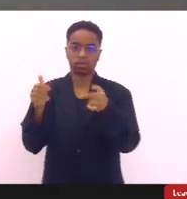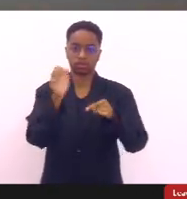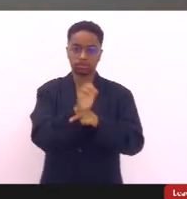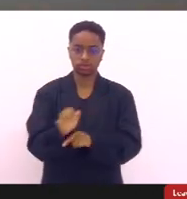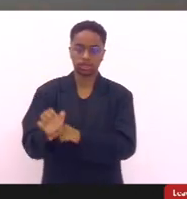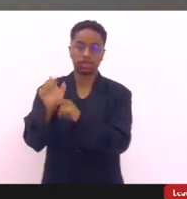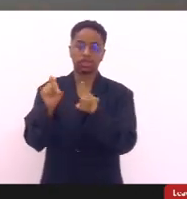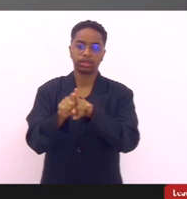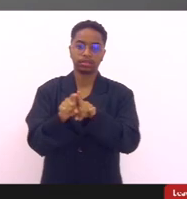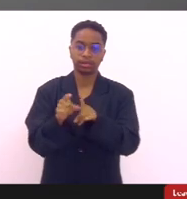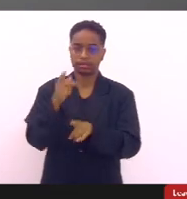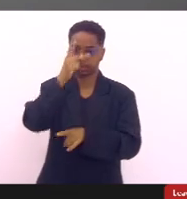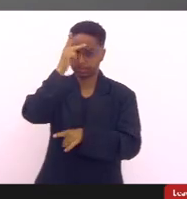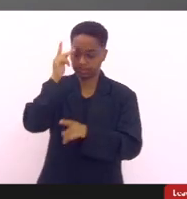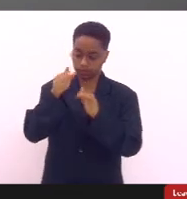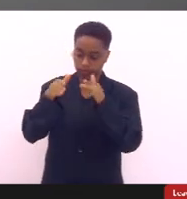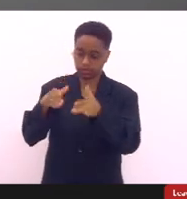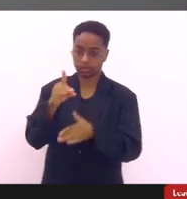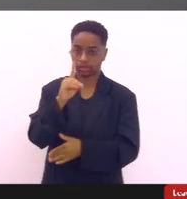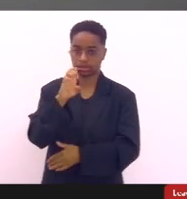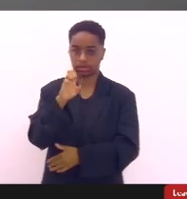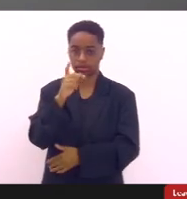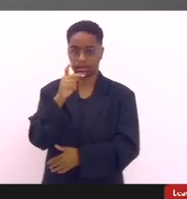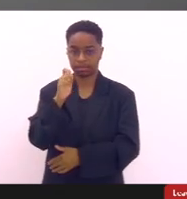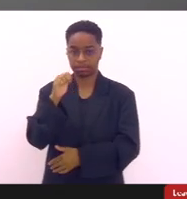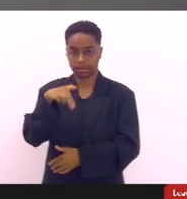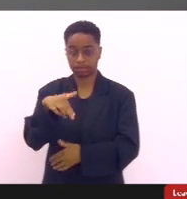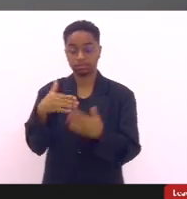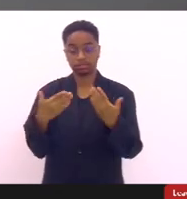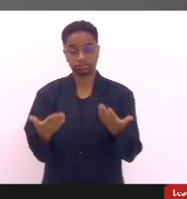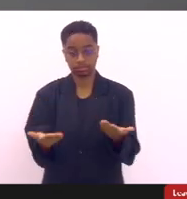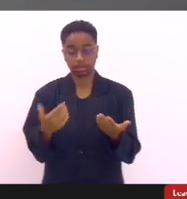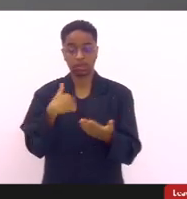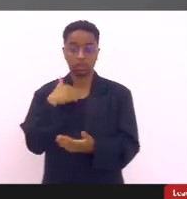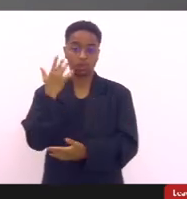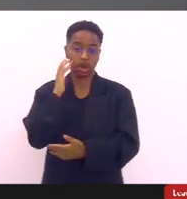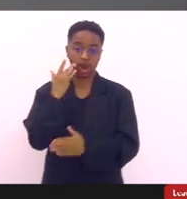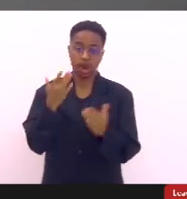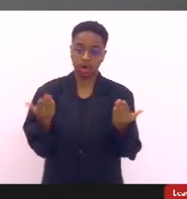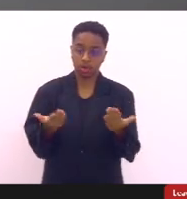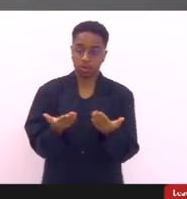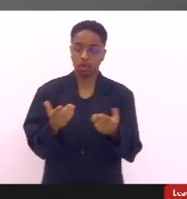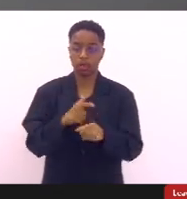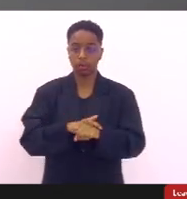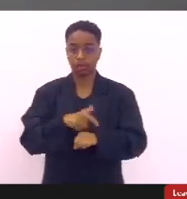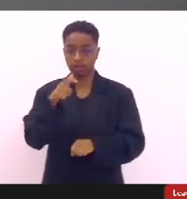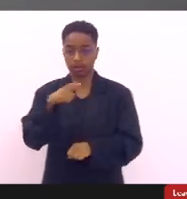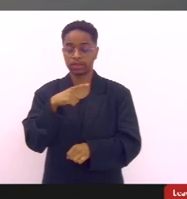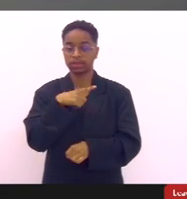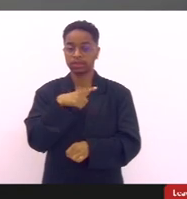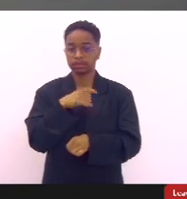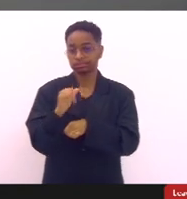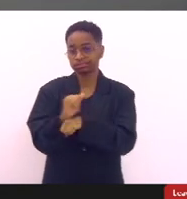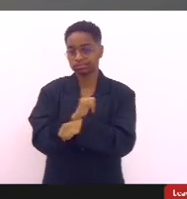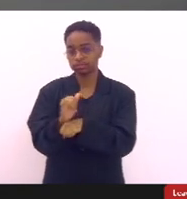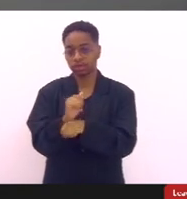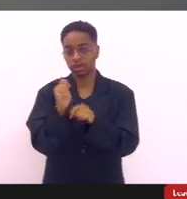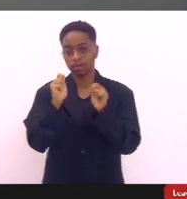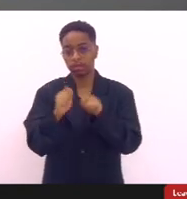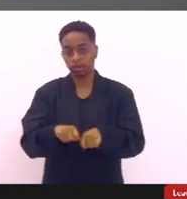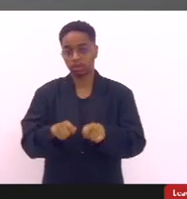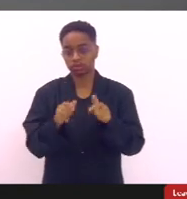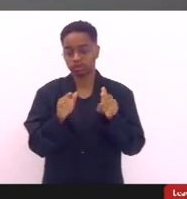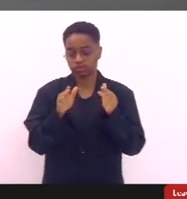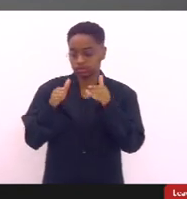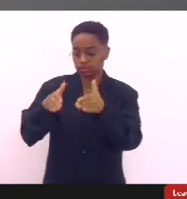especialistas em segurança do DPEM. Então, eu acho que esse é o momento. que se tem recurso que poderia ser destinado para